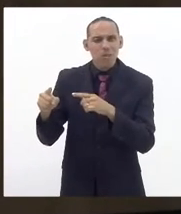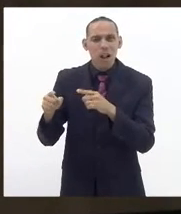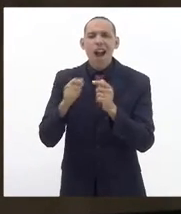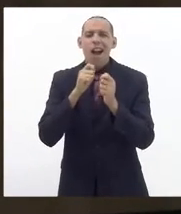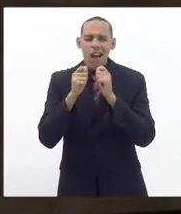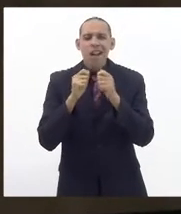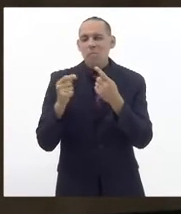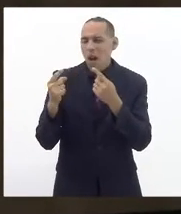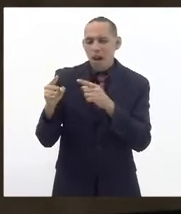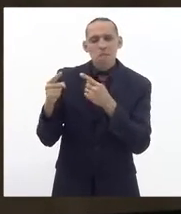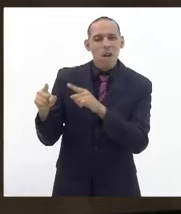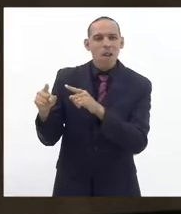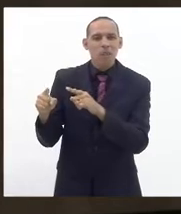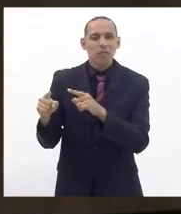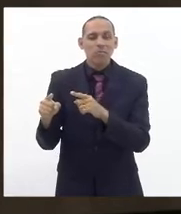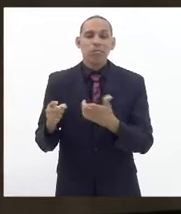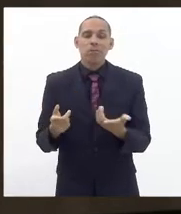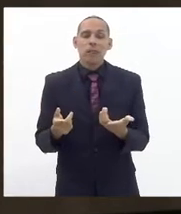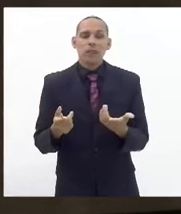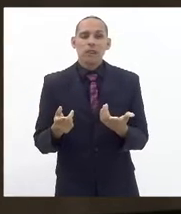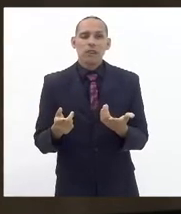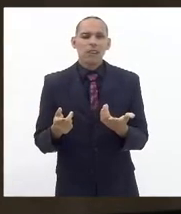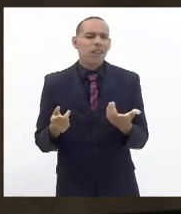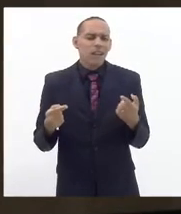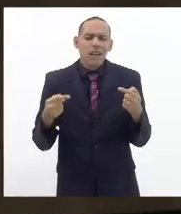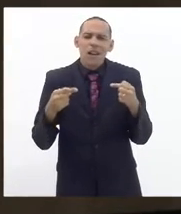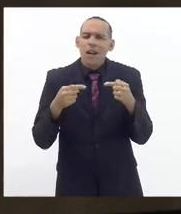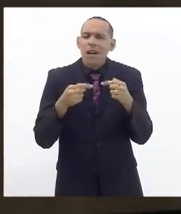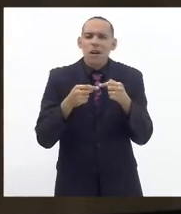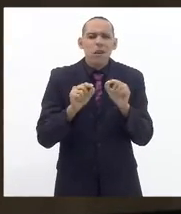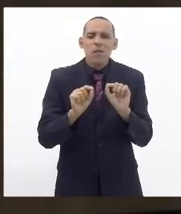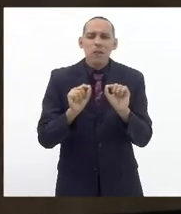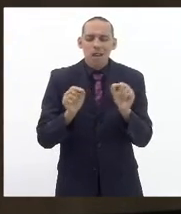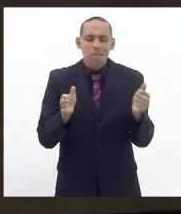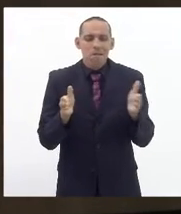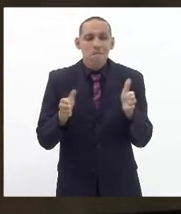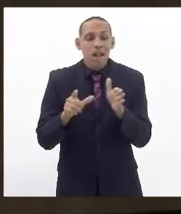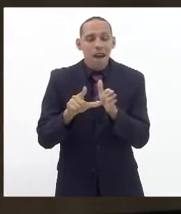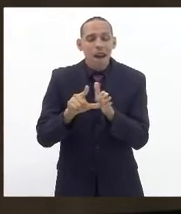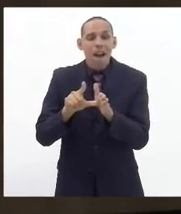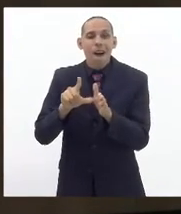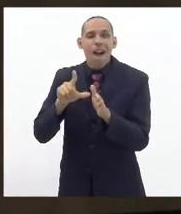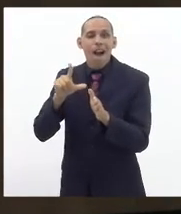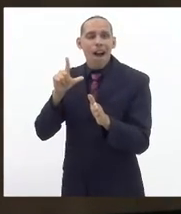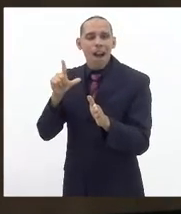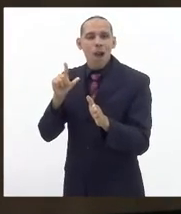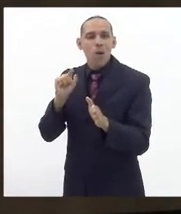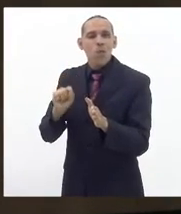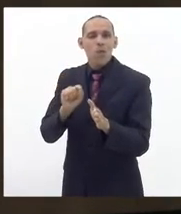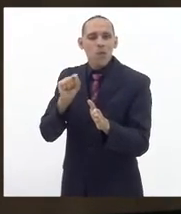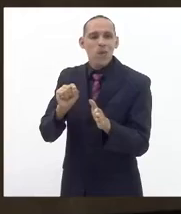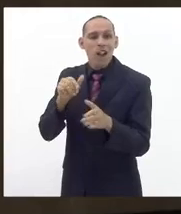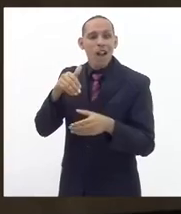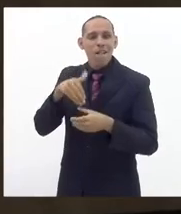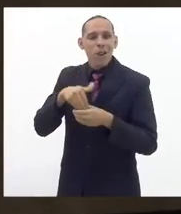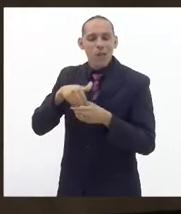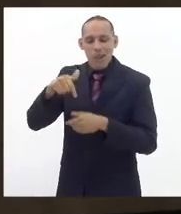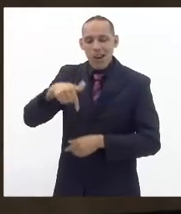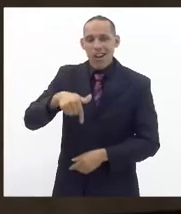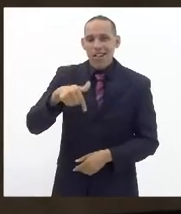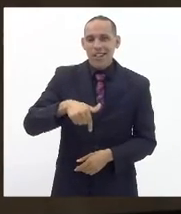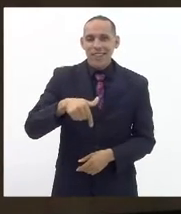imprensa. E numa coincidência, senhora presidente, justamente em momentos que antecedem a votação nessa